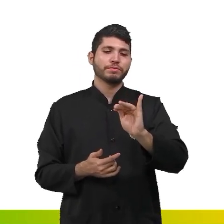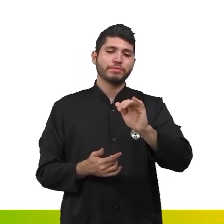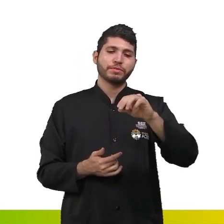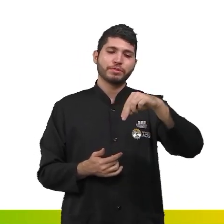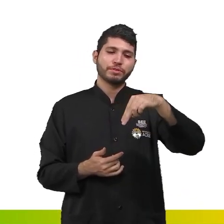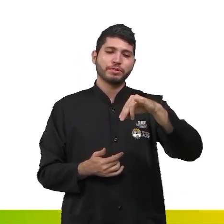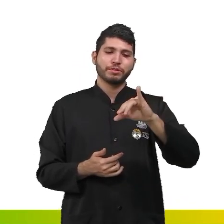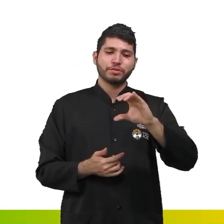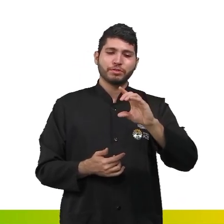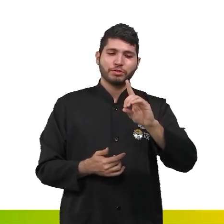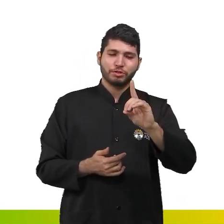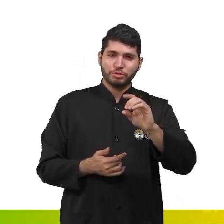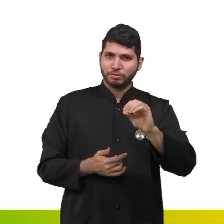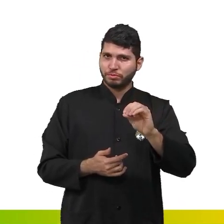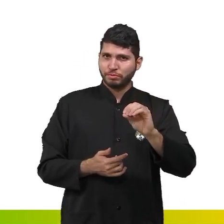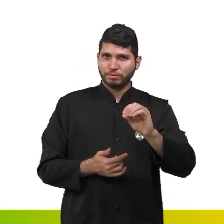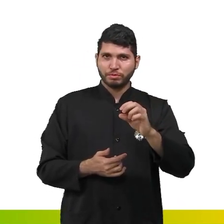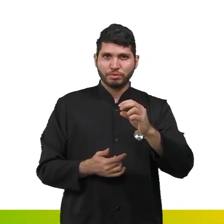completamente terminada.